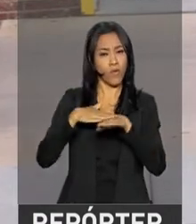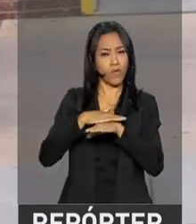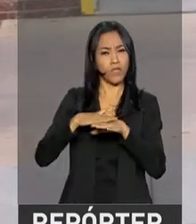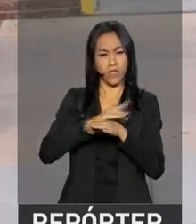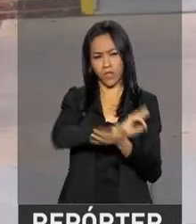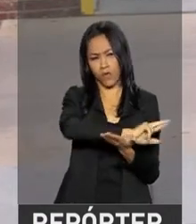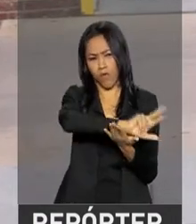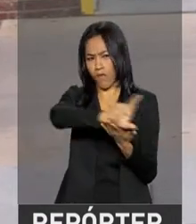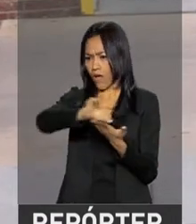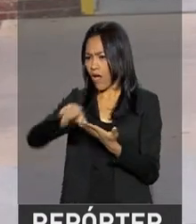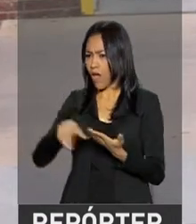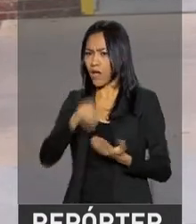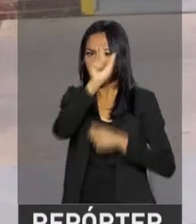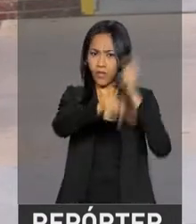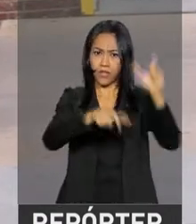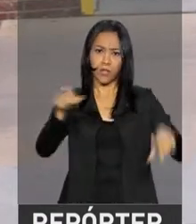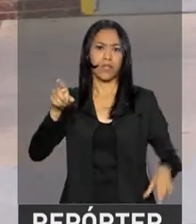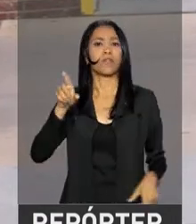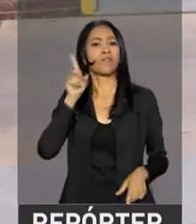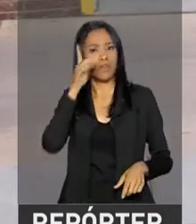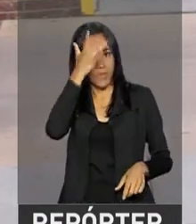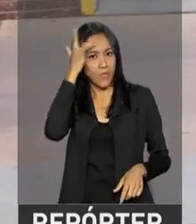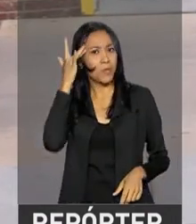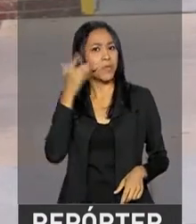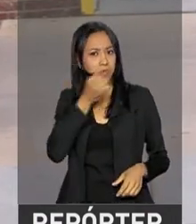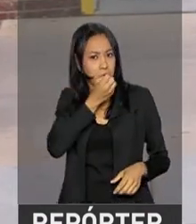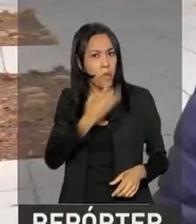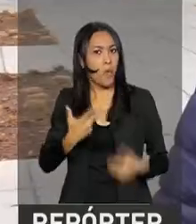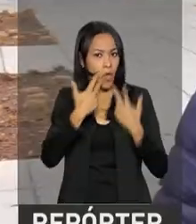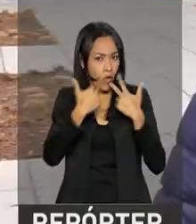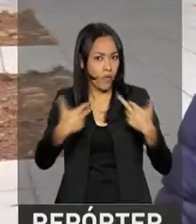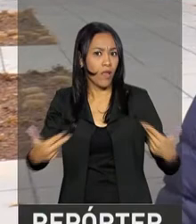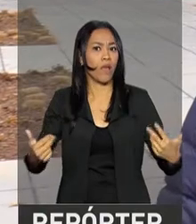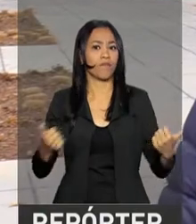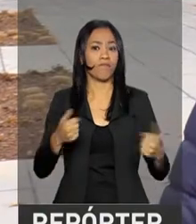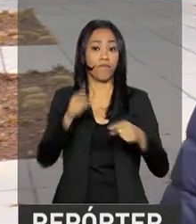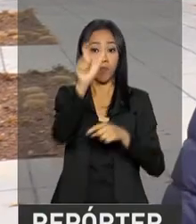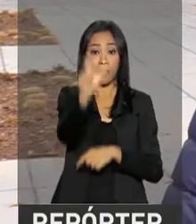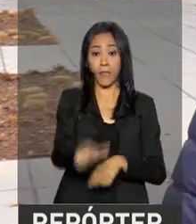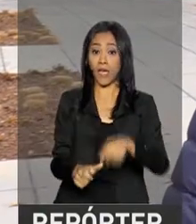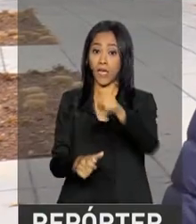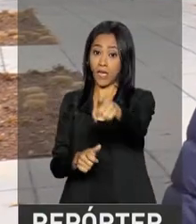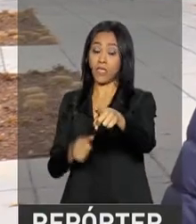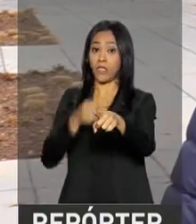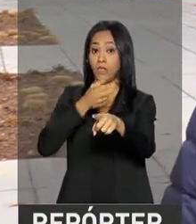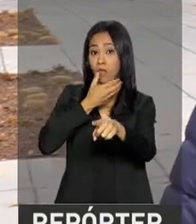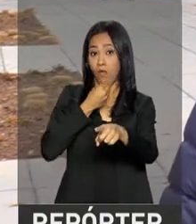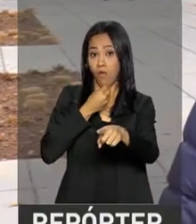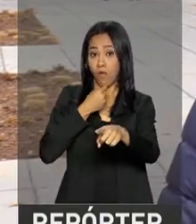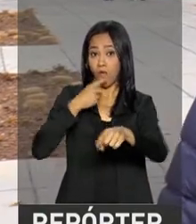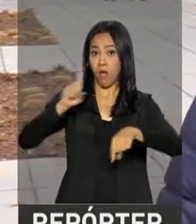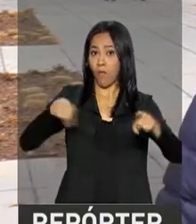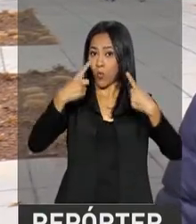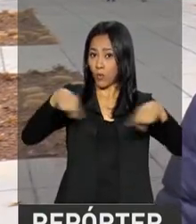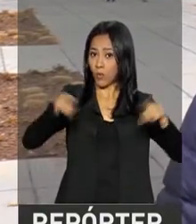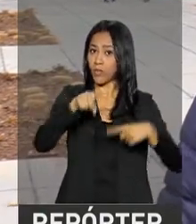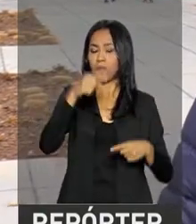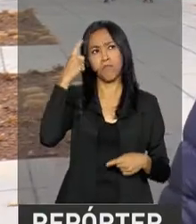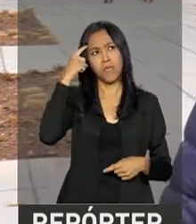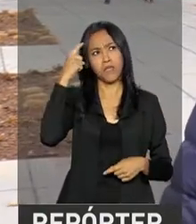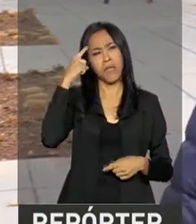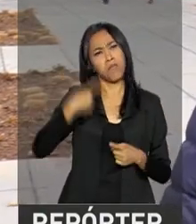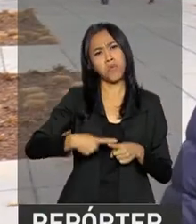aqui em washington ea novidade foi bem recebida este músico diz que esse é um bom incentivo que o faz pensar